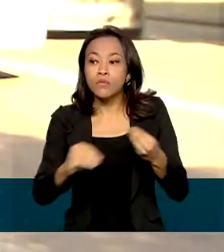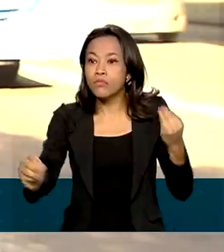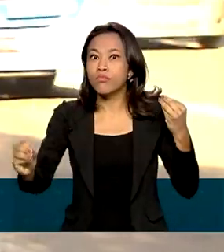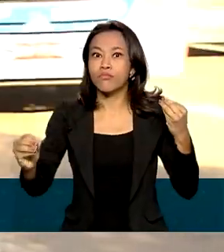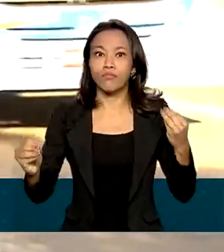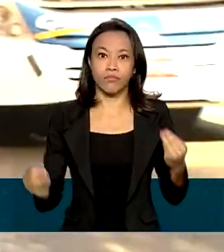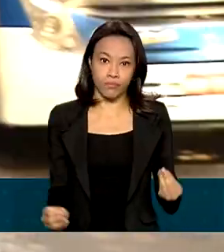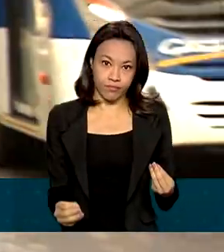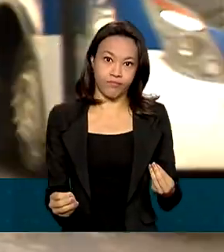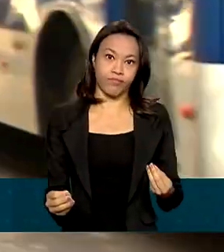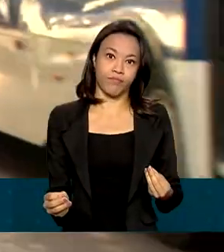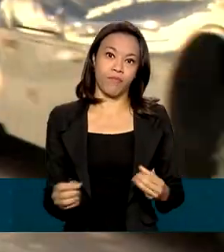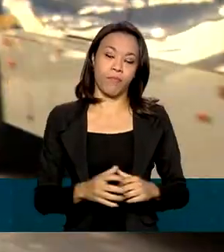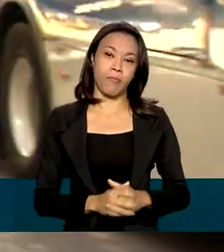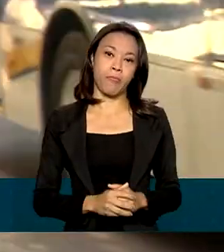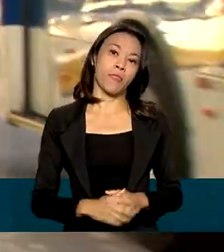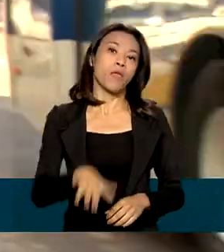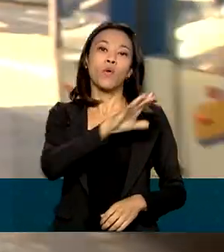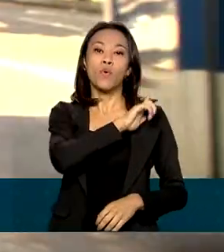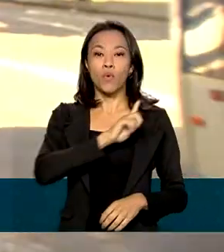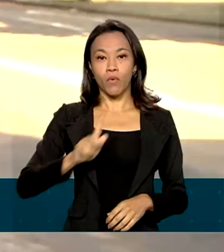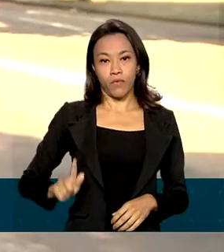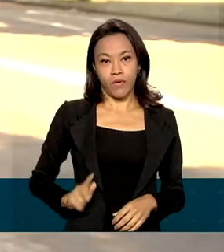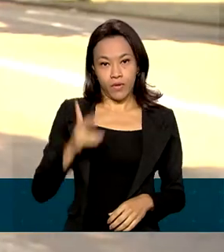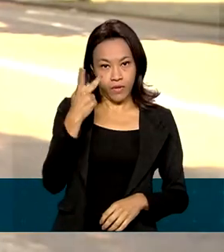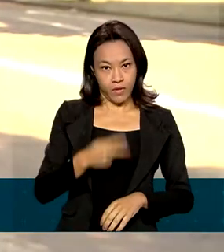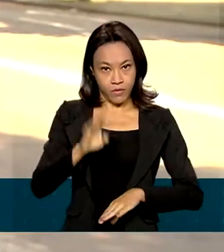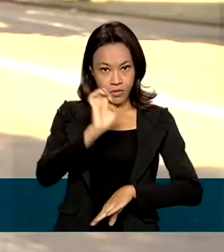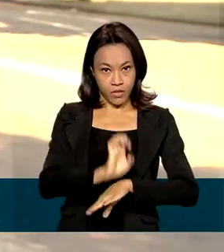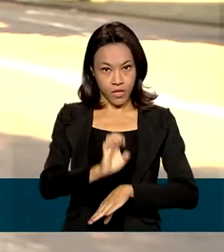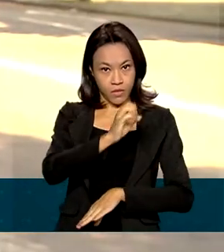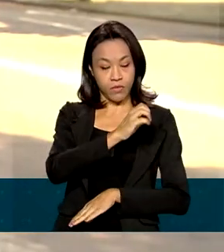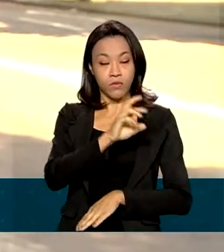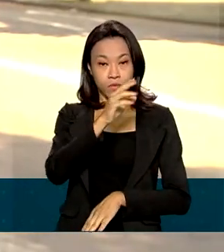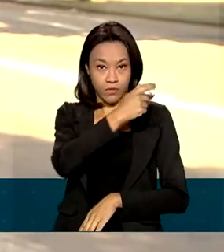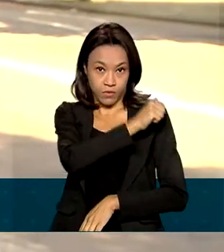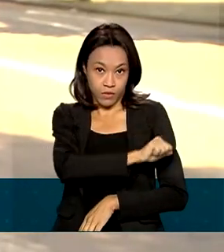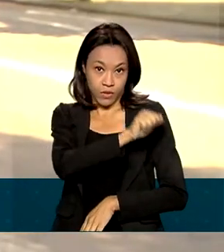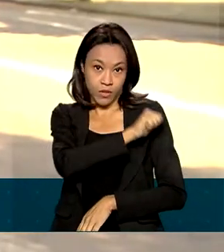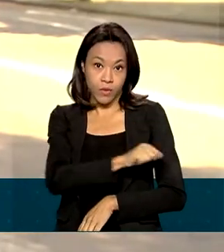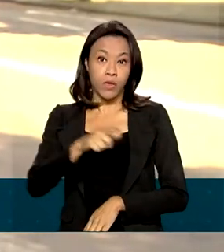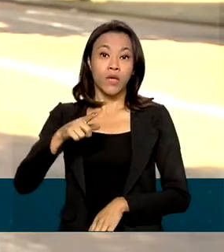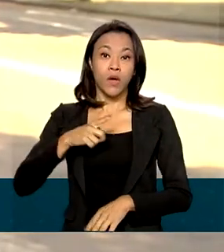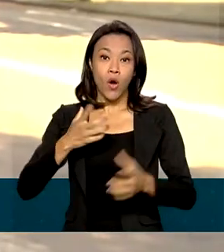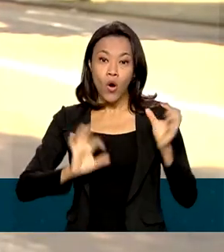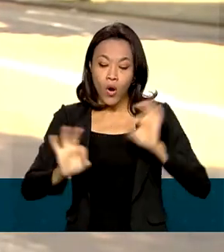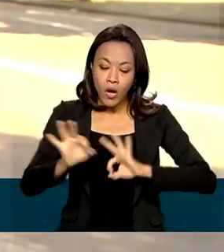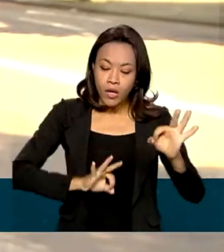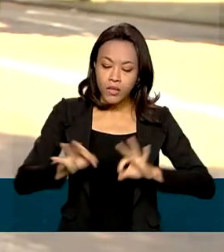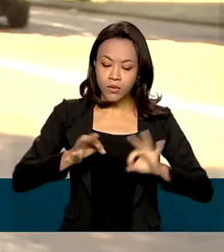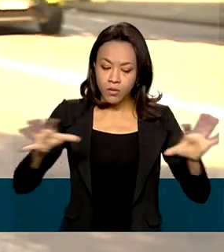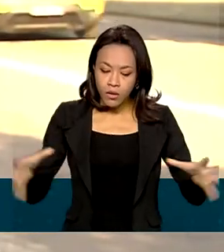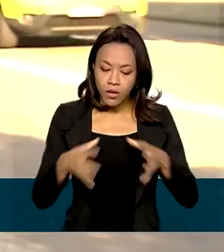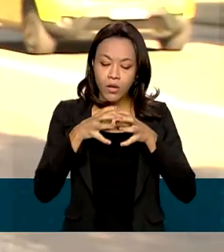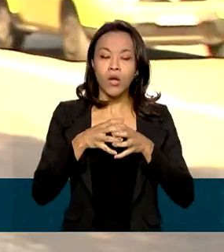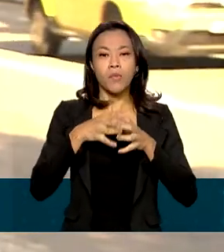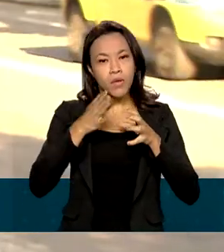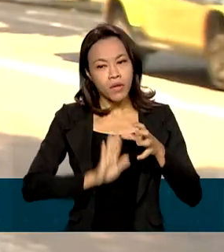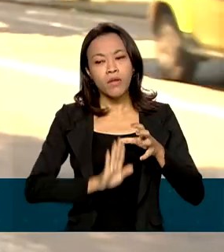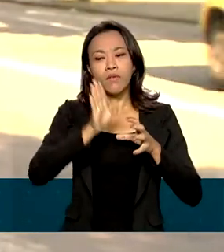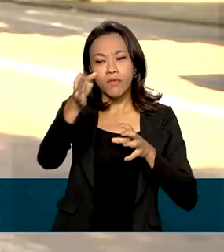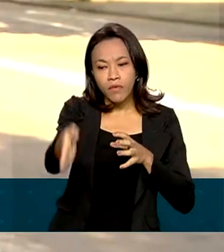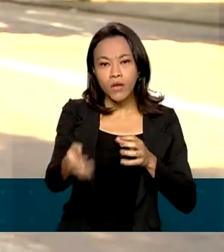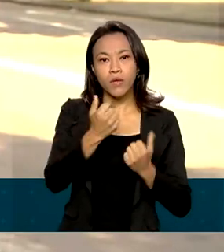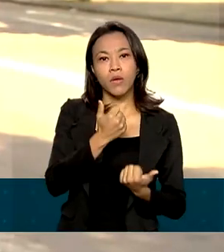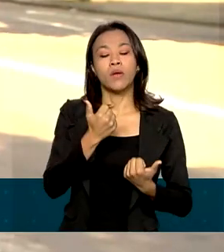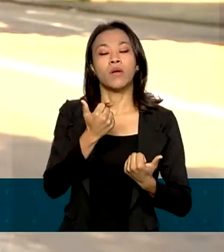desaparecidas. O governador do Rio instituiu um gabinete de crise e vai, junto com o governo federal, fazer a